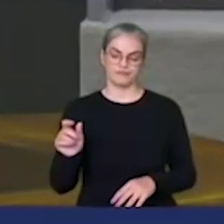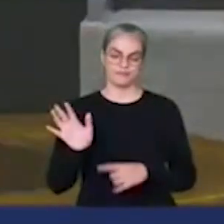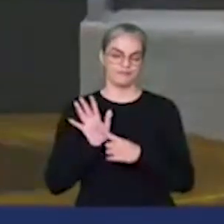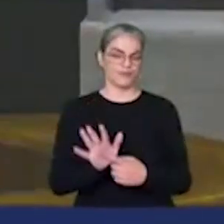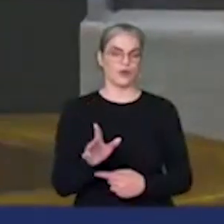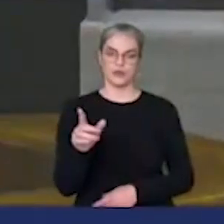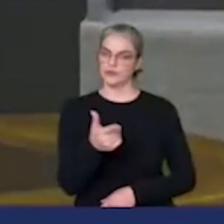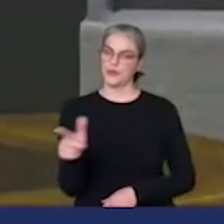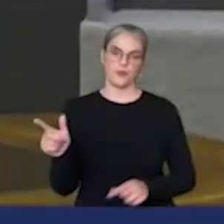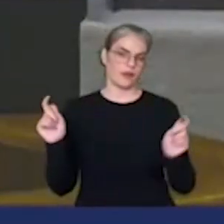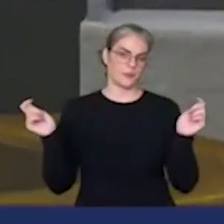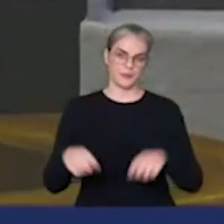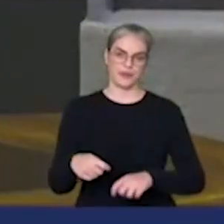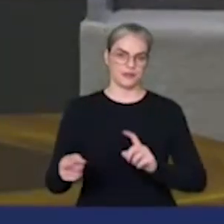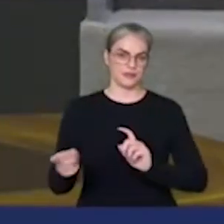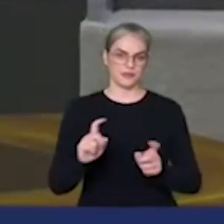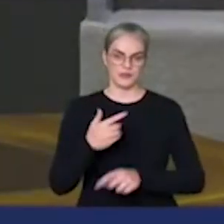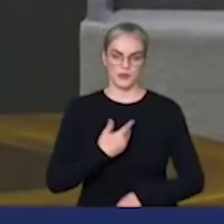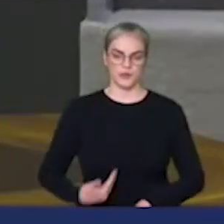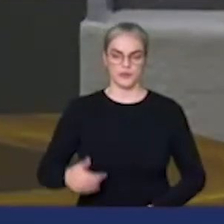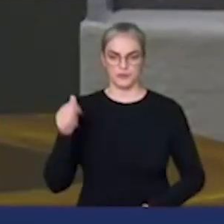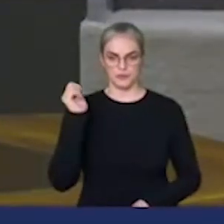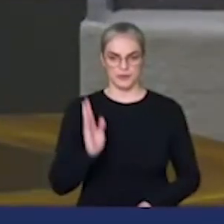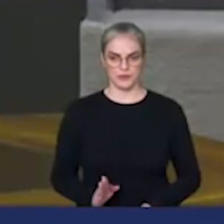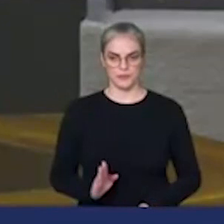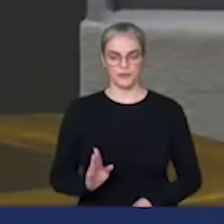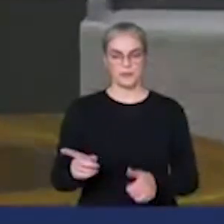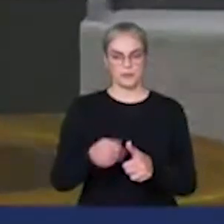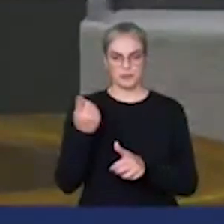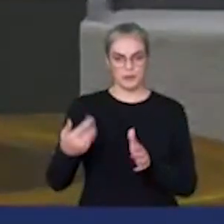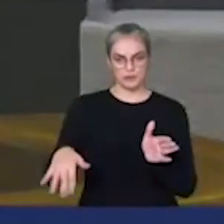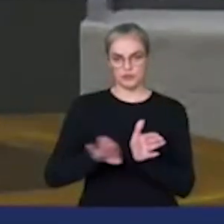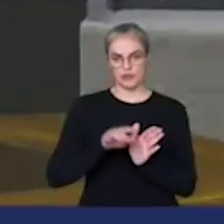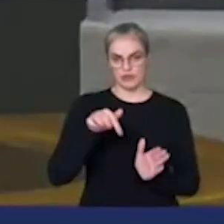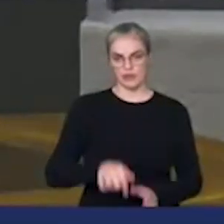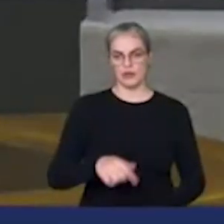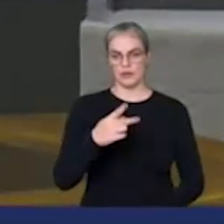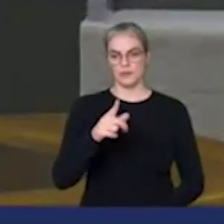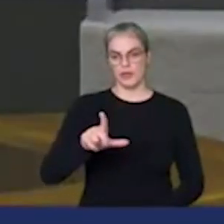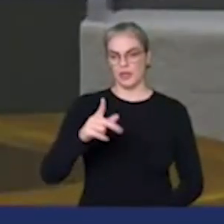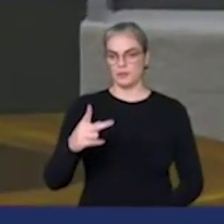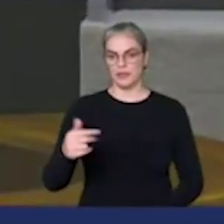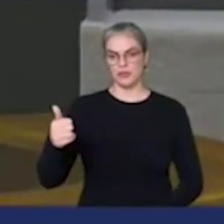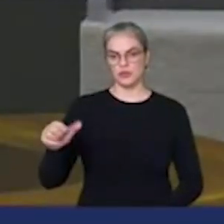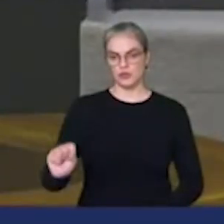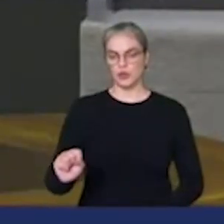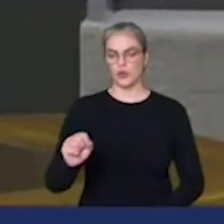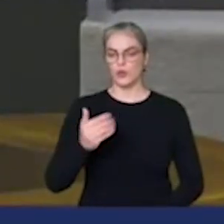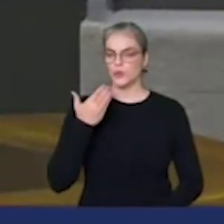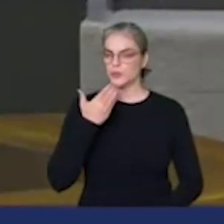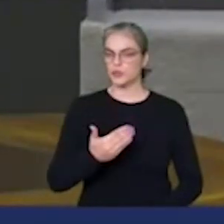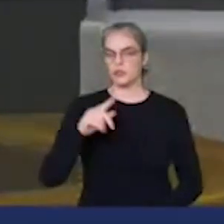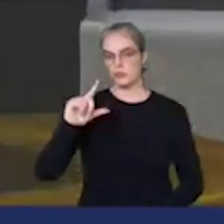país. Primeiro mandou um PLP para casa, o PLP 18, para baixar os impostos dos